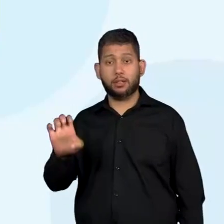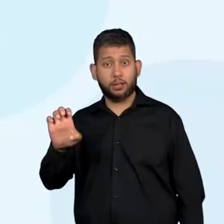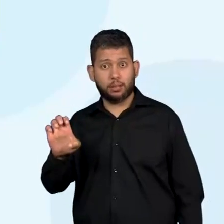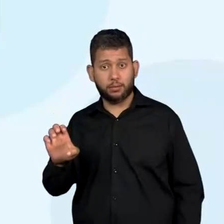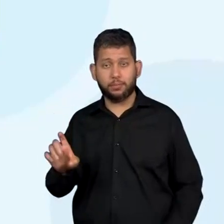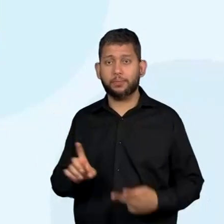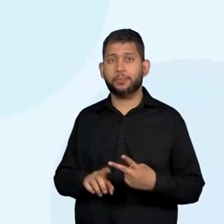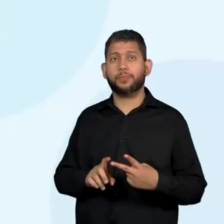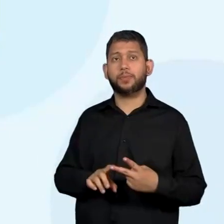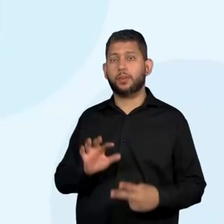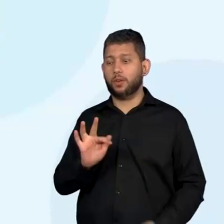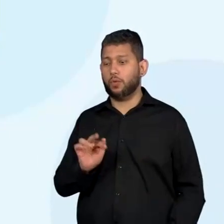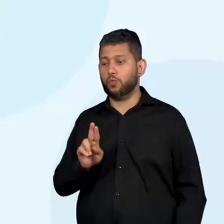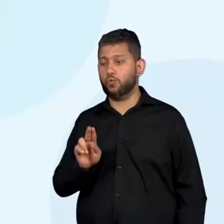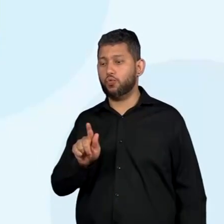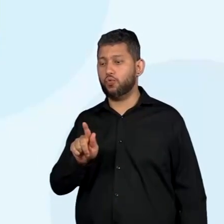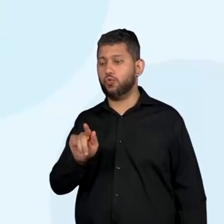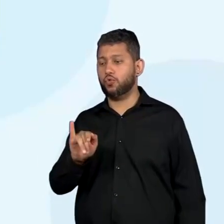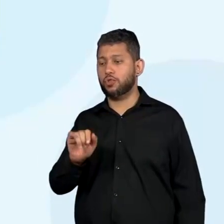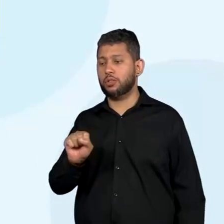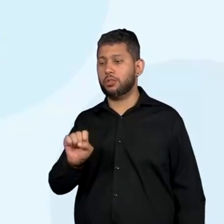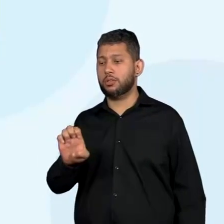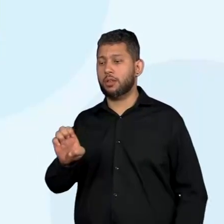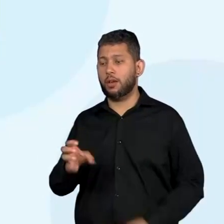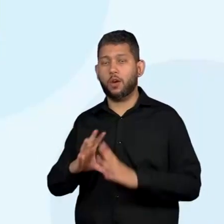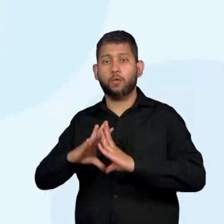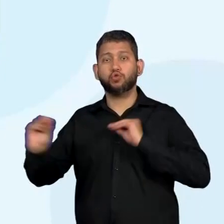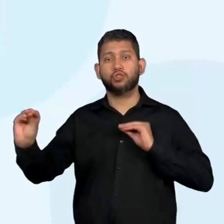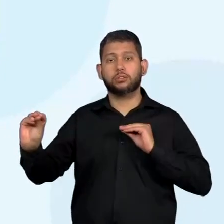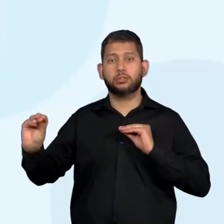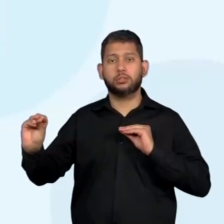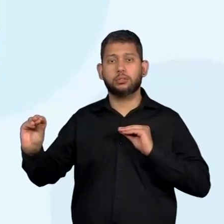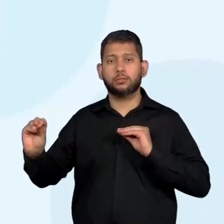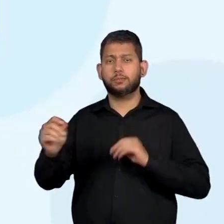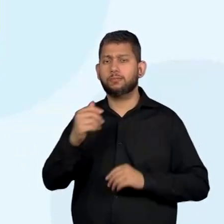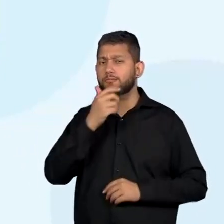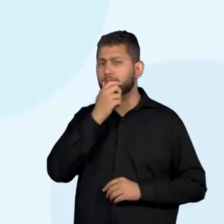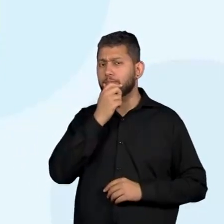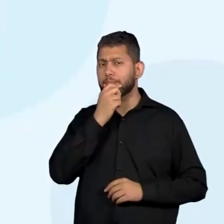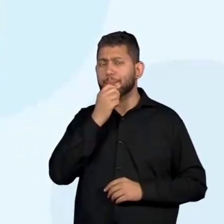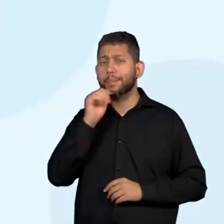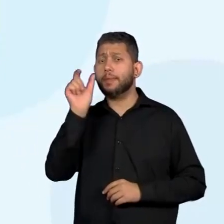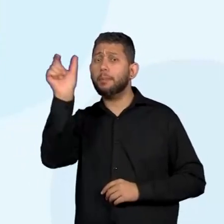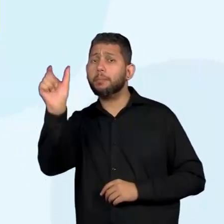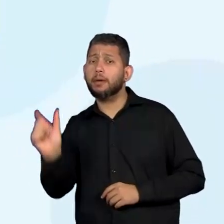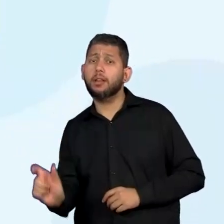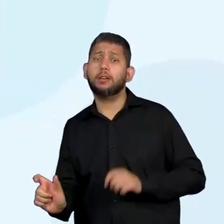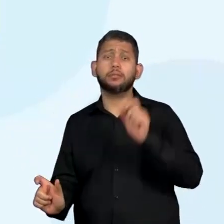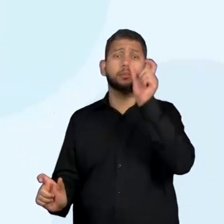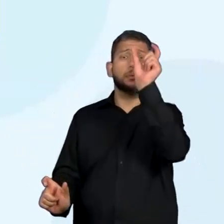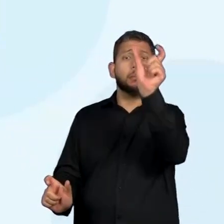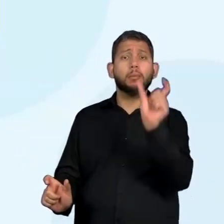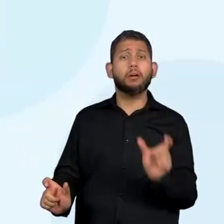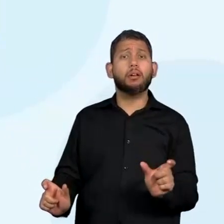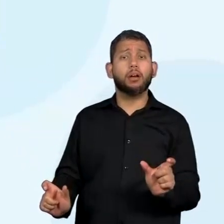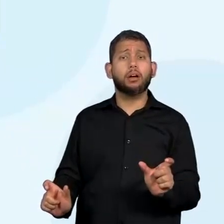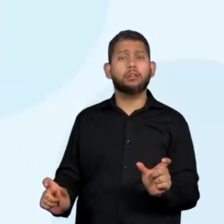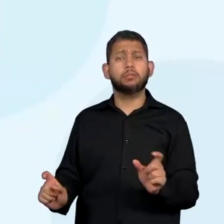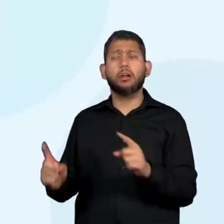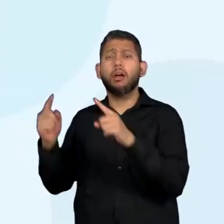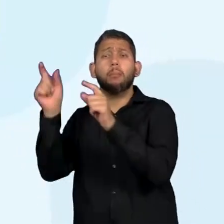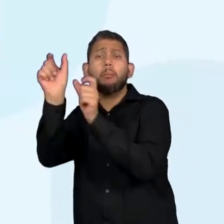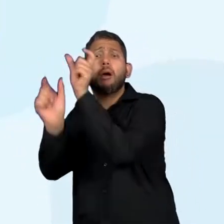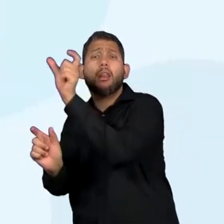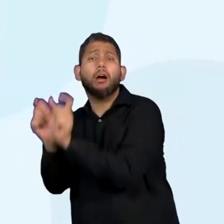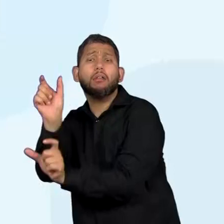E aí eu tenho uma perguntinha aqui embaixo. O que as palavras escritas da mesma forma